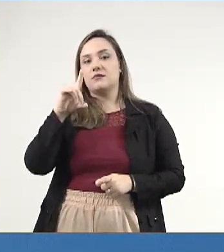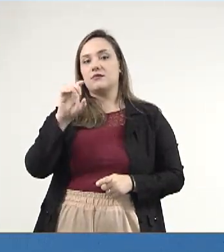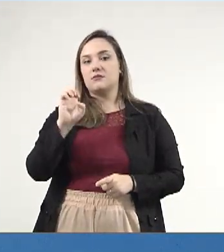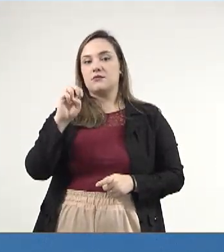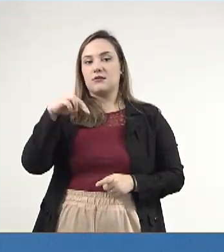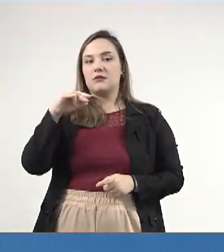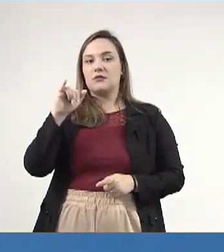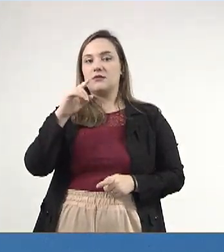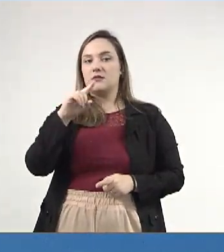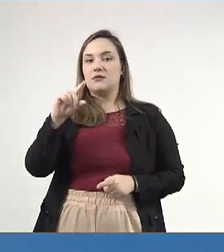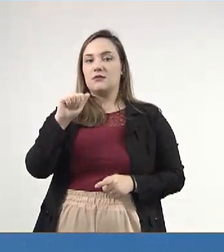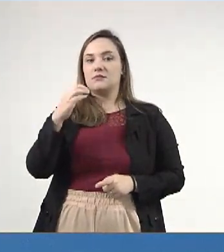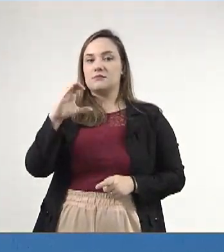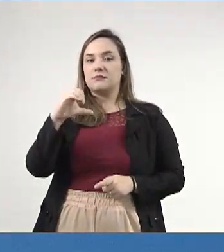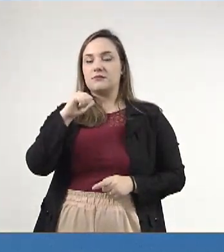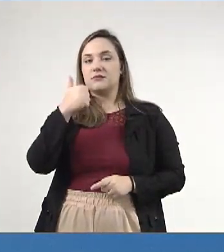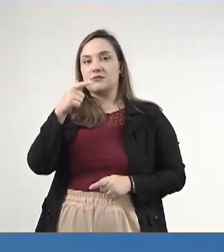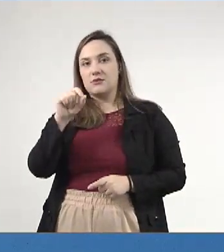comunidade indígena